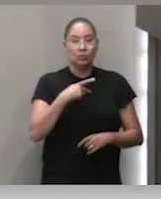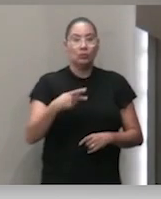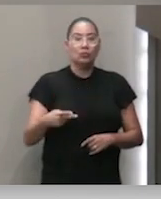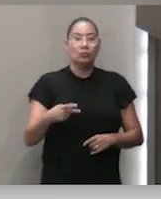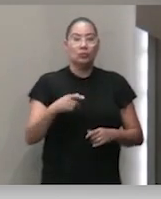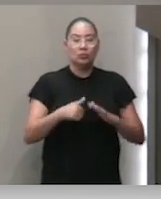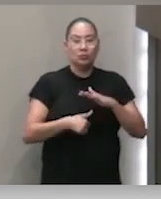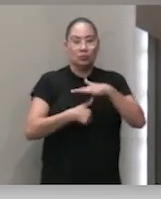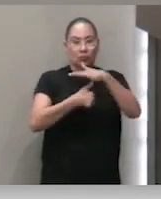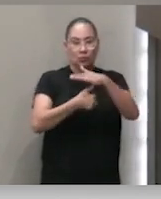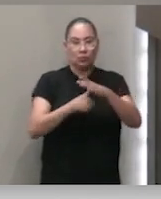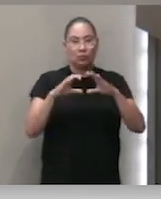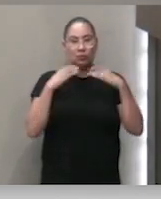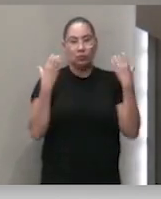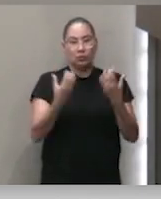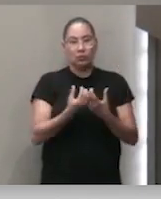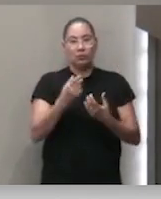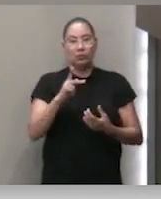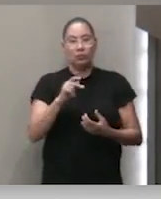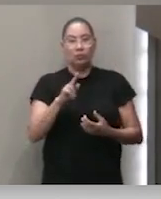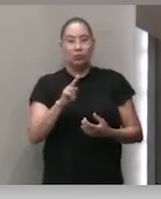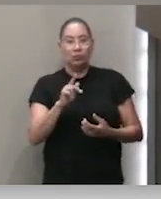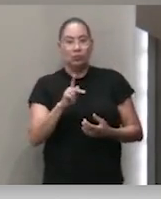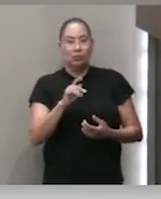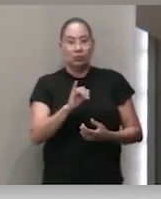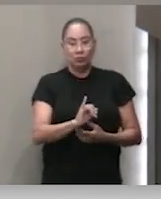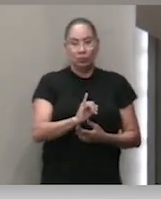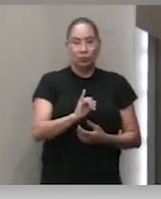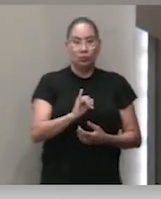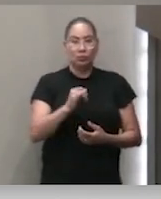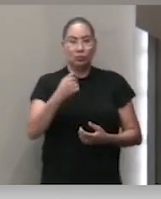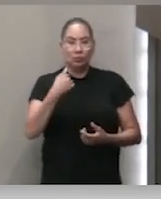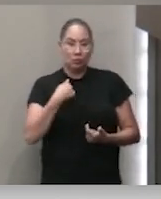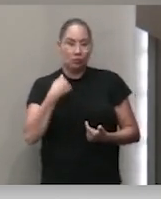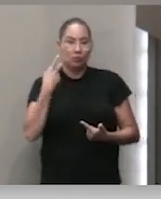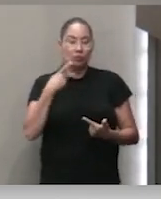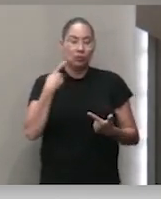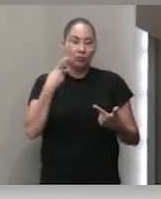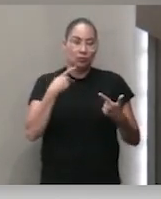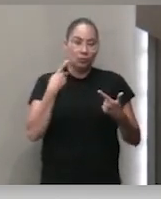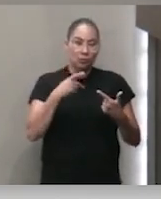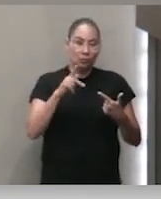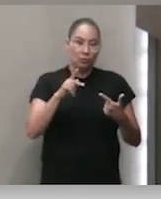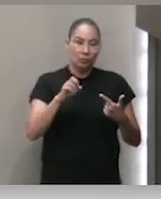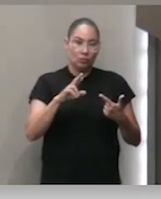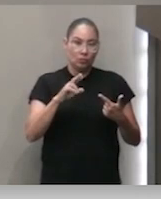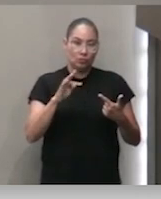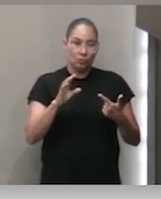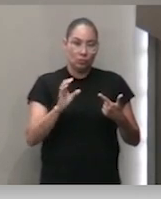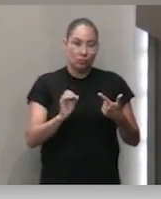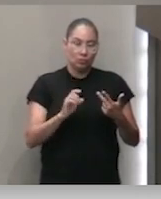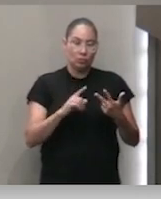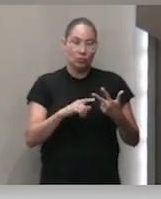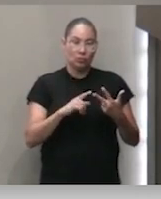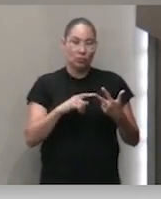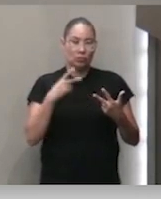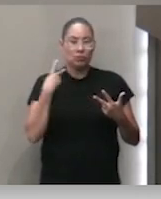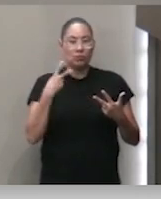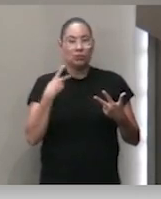líder comunitária PUP, onde estivemos presentes eu, o vereador Pereto, o